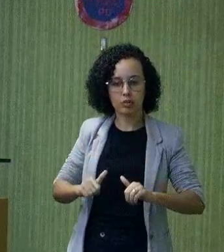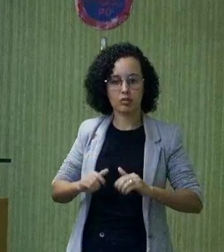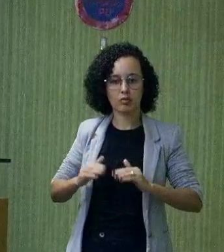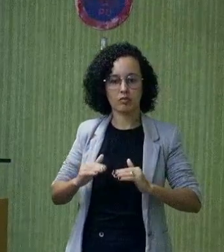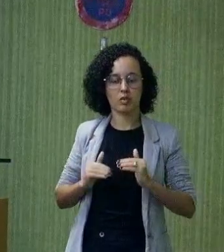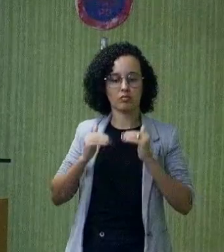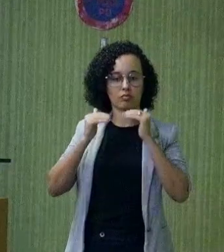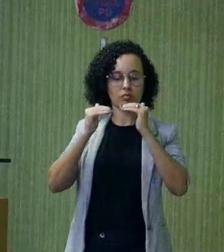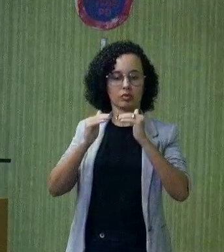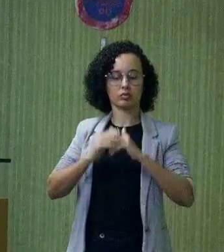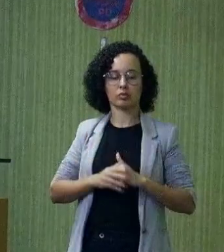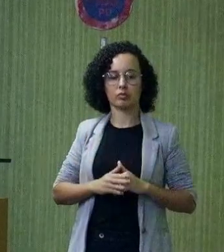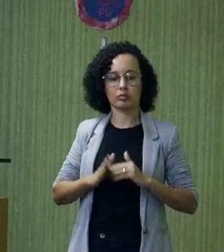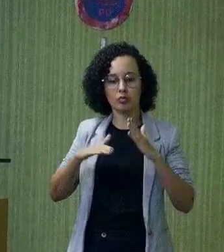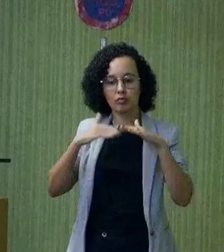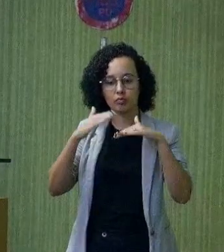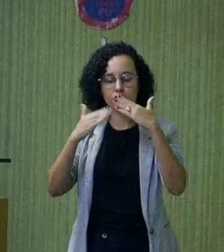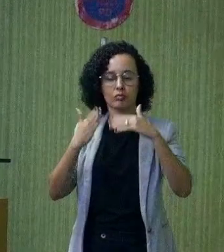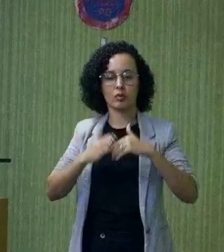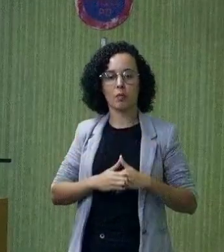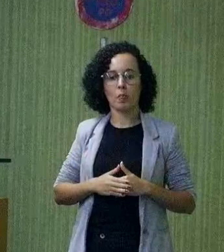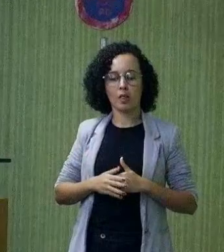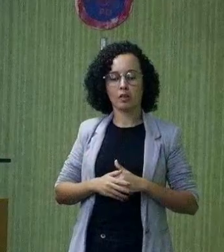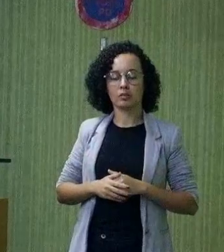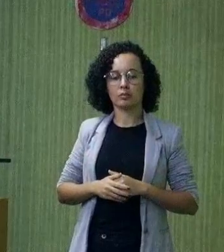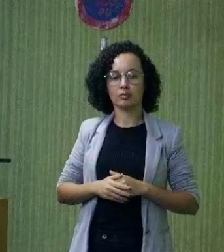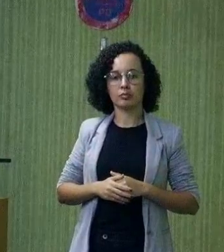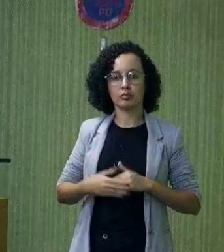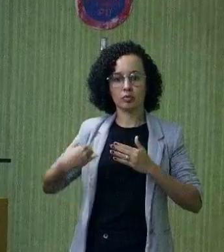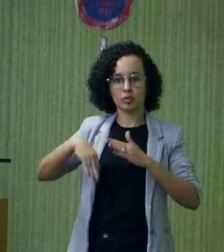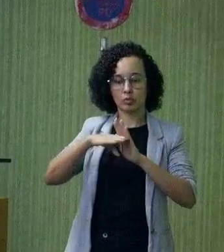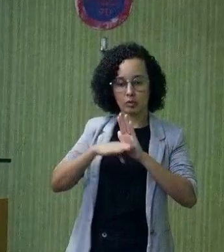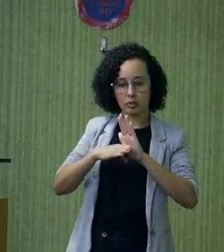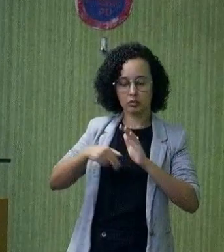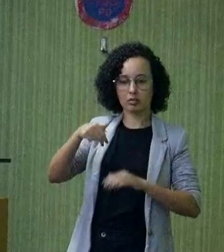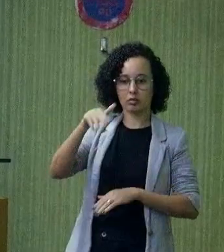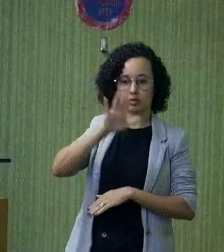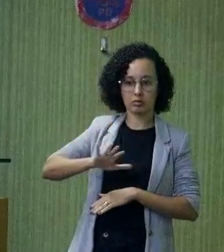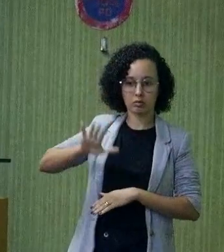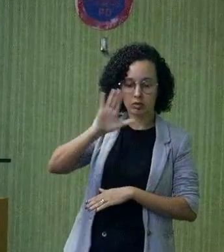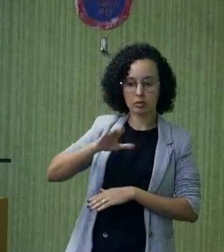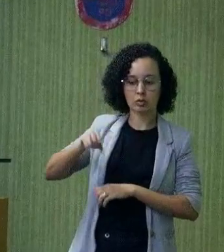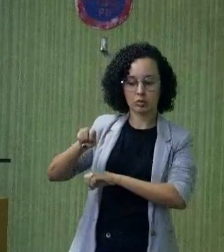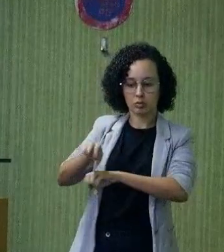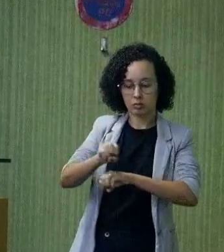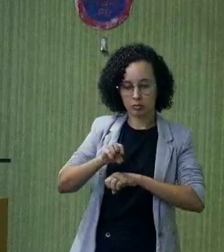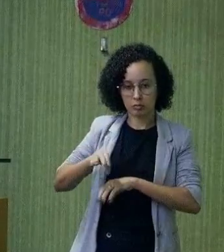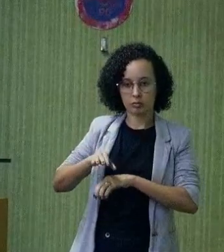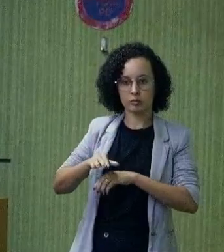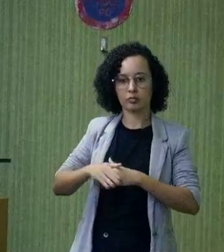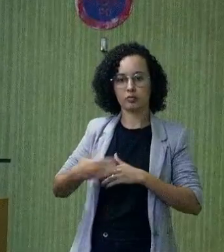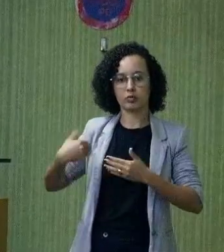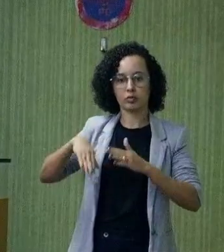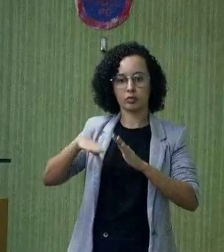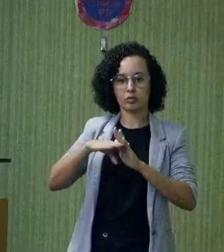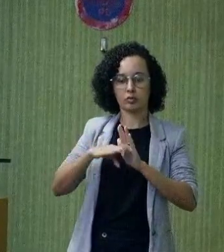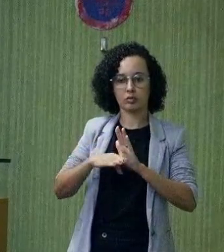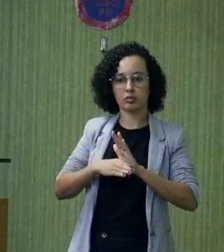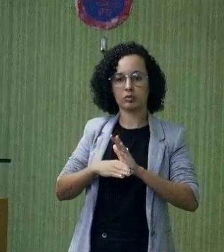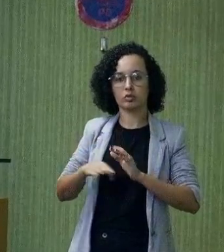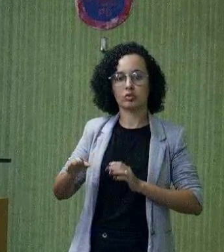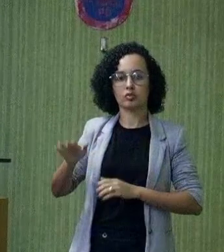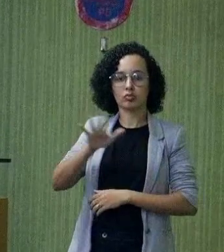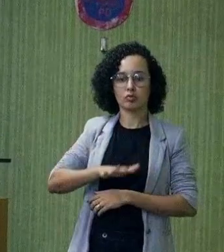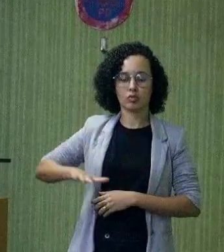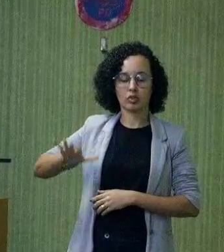nessa época o governo federal estabelecia e executava os planos nacionais de educação que eram submetidos aos planos gerais do regime isso tava